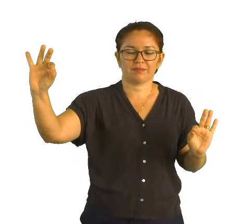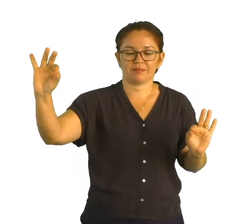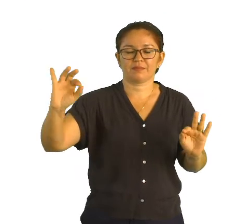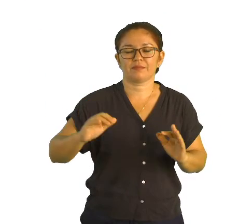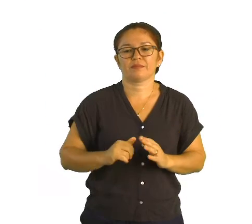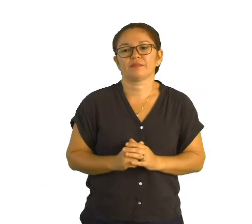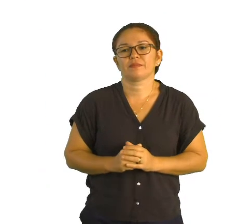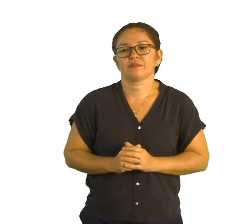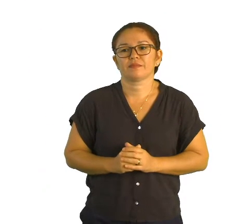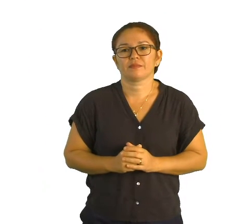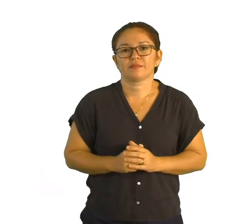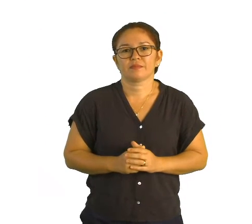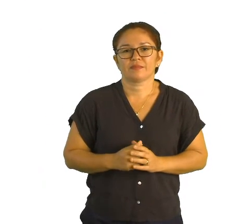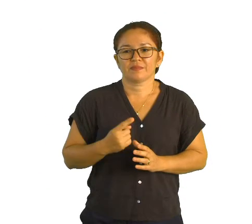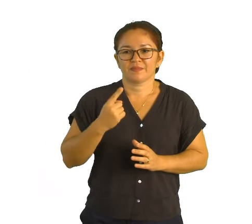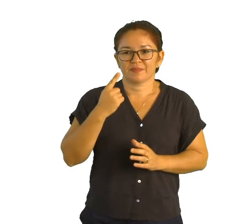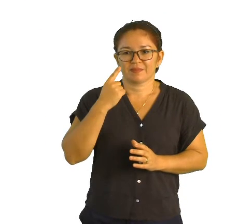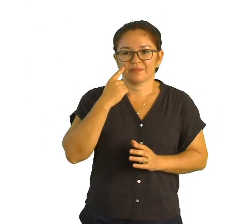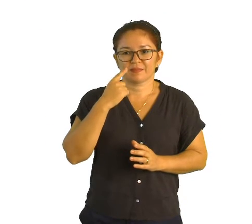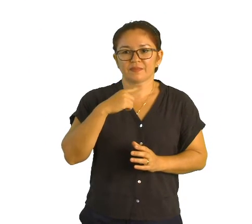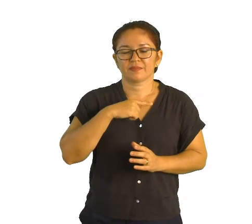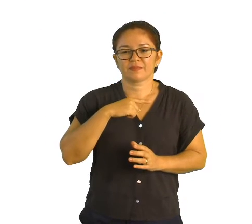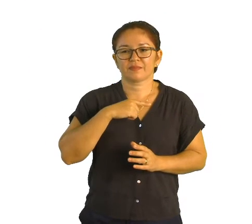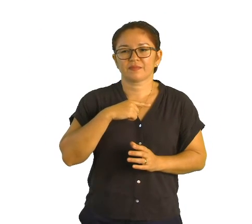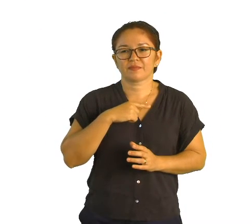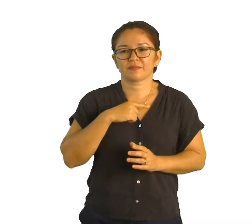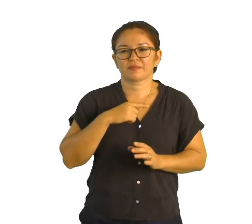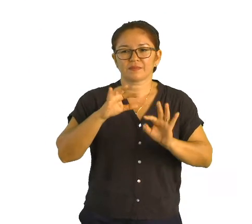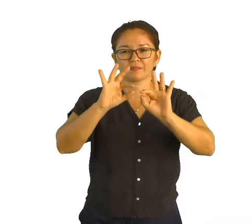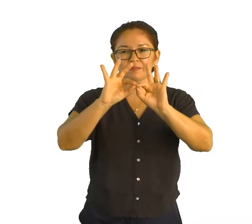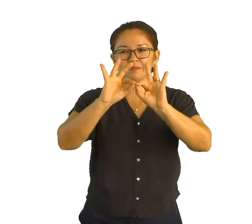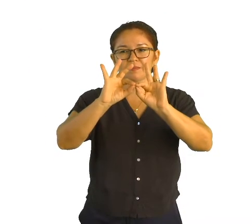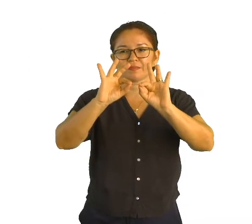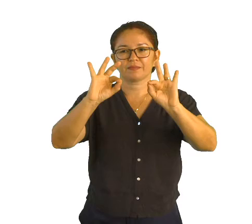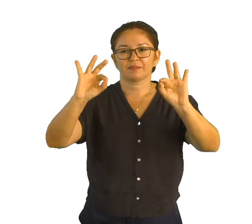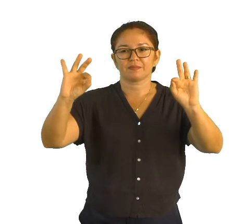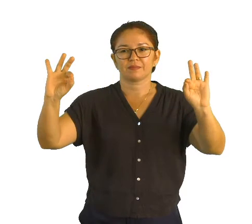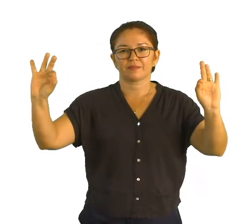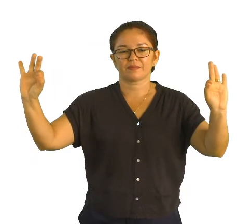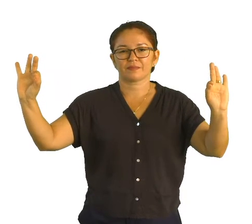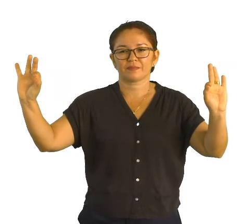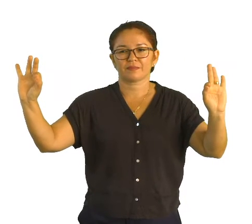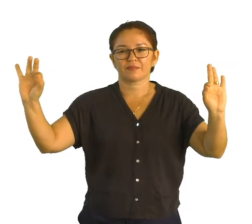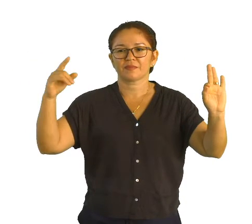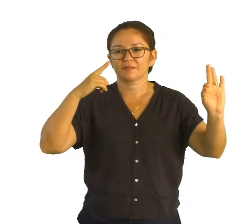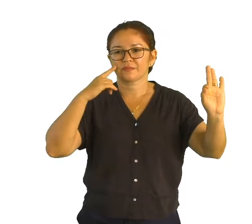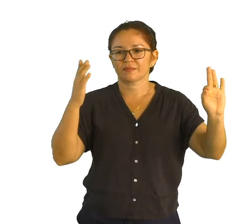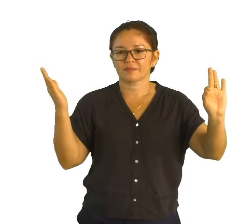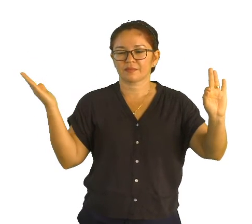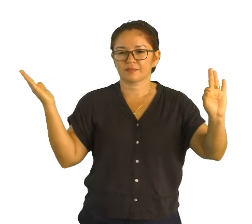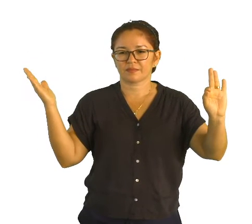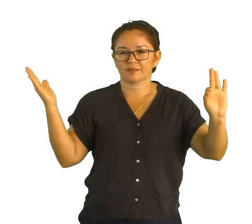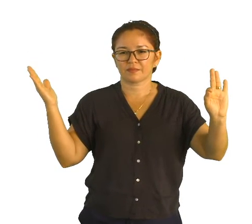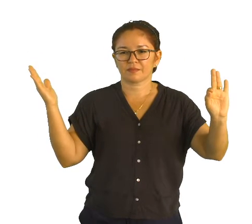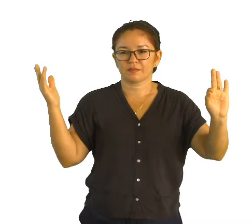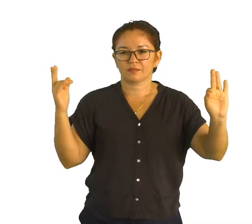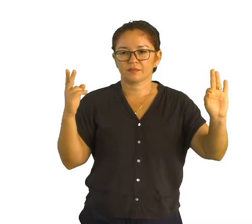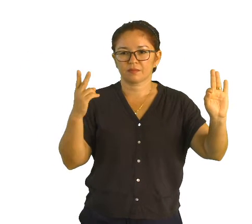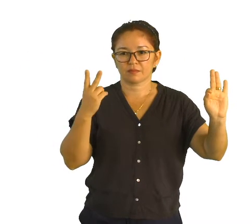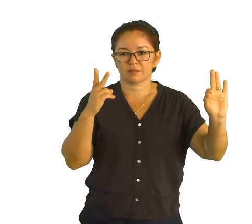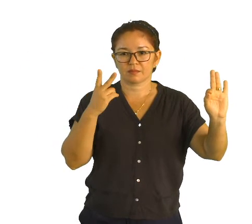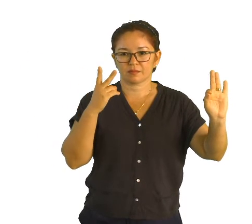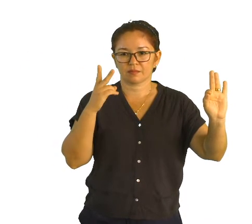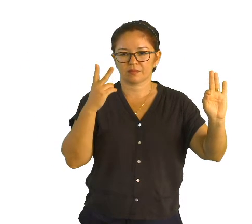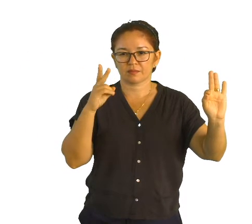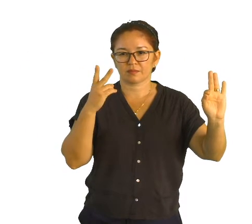agora as retas paralelas. Está no seu vídeo aí um plano, do seu lado esquerdo tem uma bolinha com